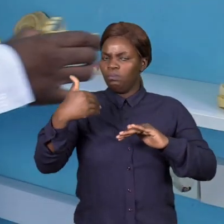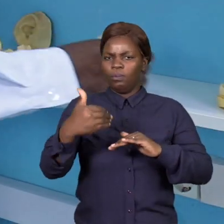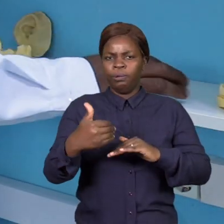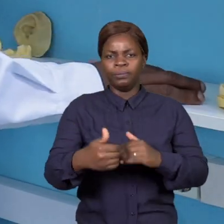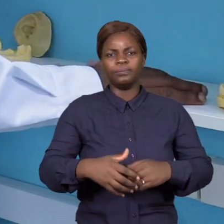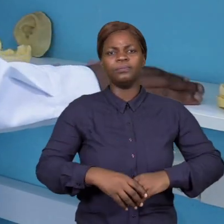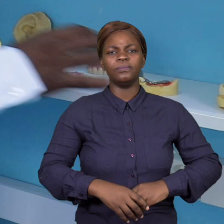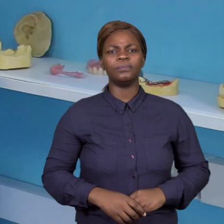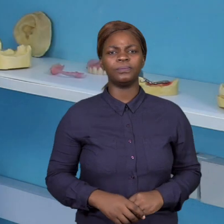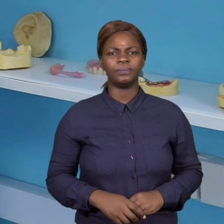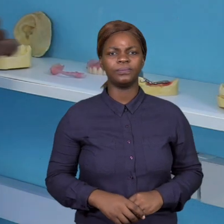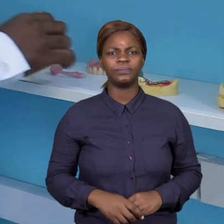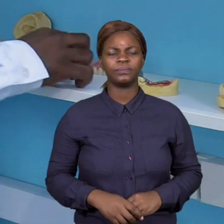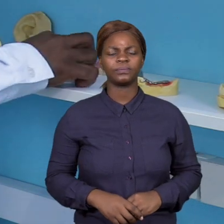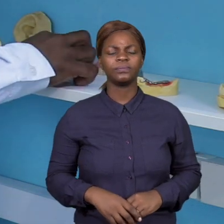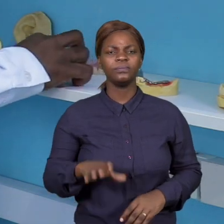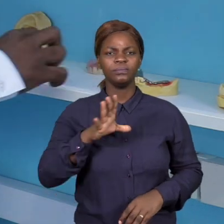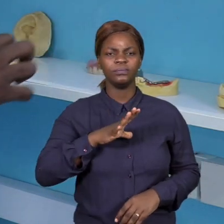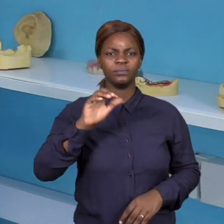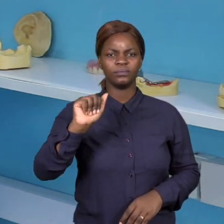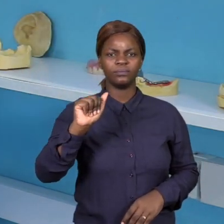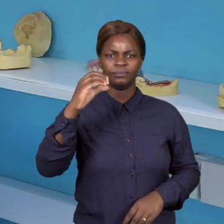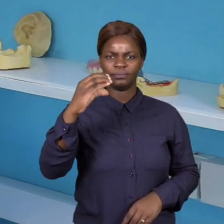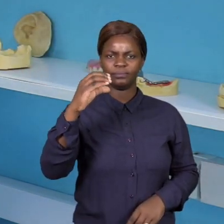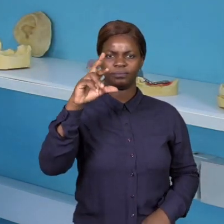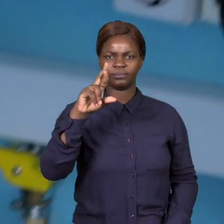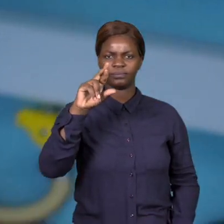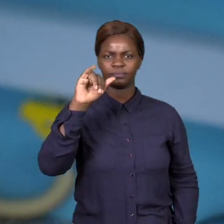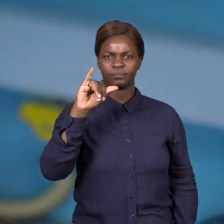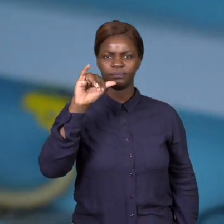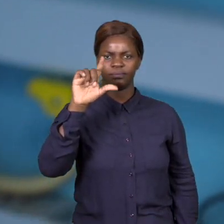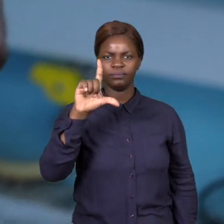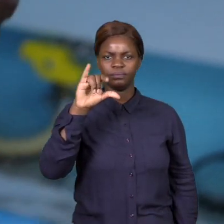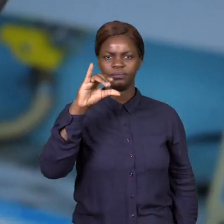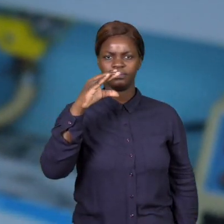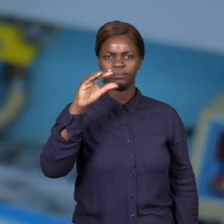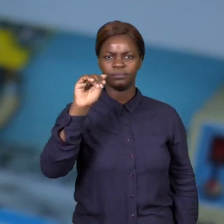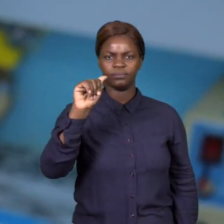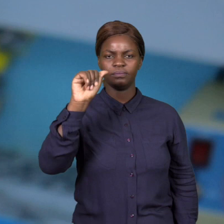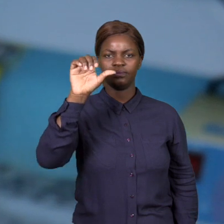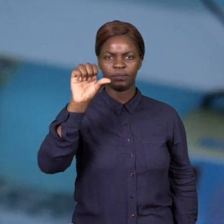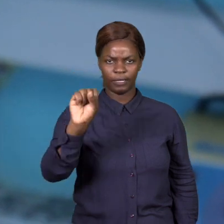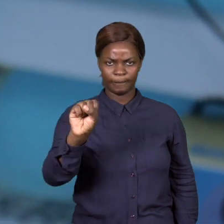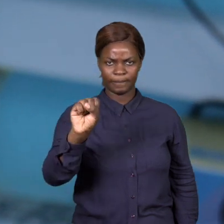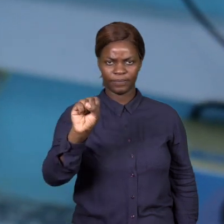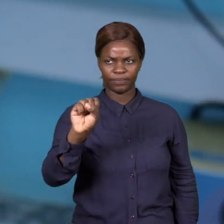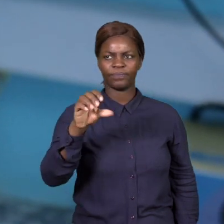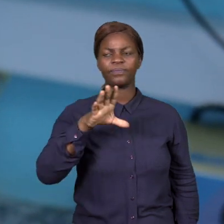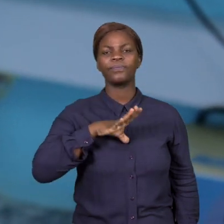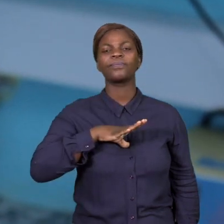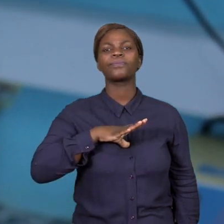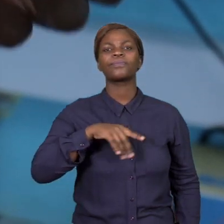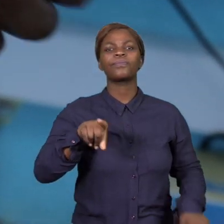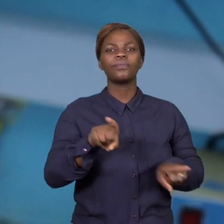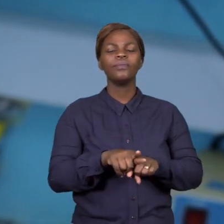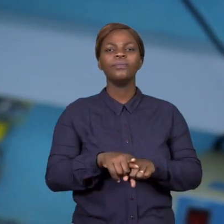de próteses temos acrílicas, que já tinha dito, temos Bi-Plus, que são as famosas placas,